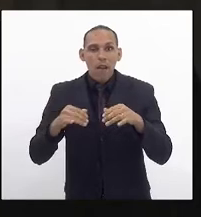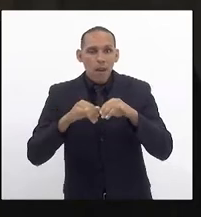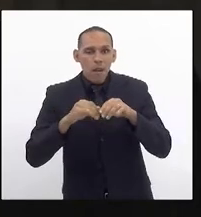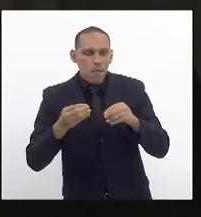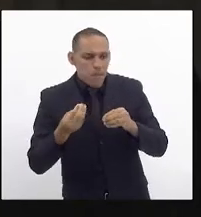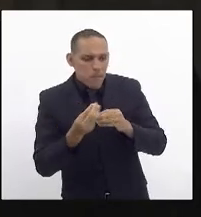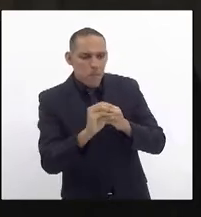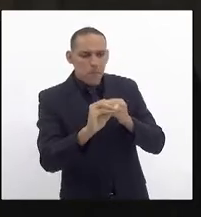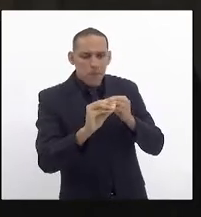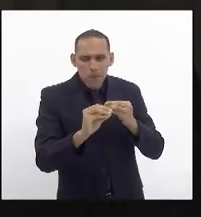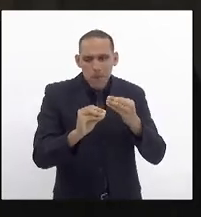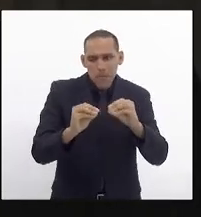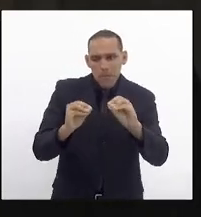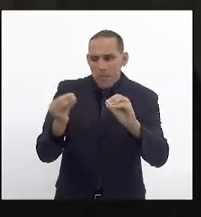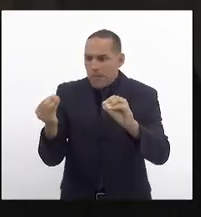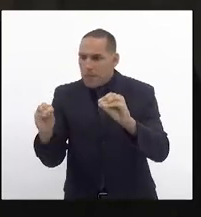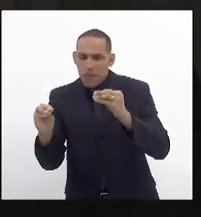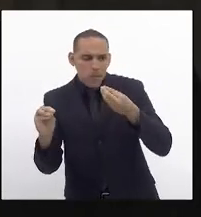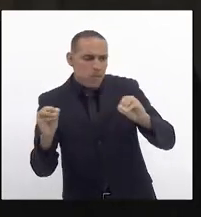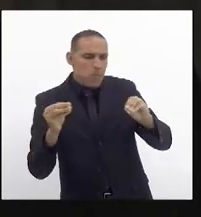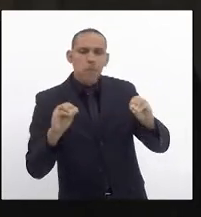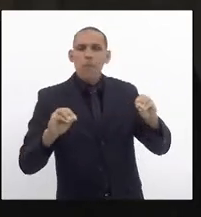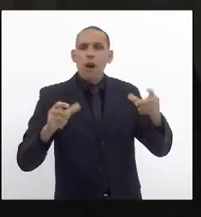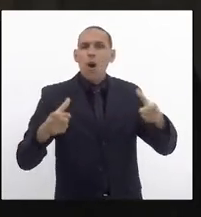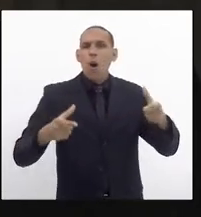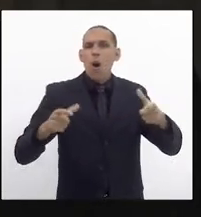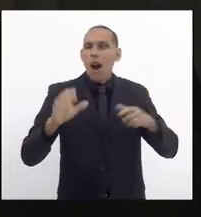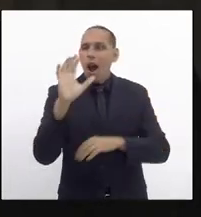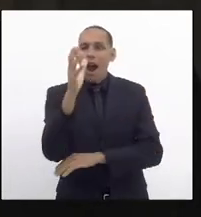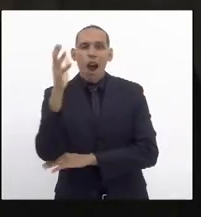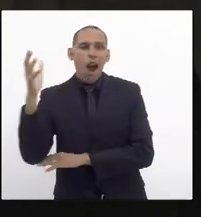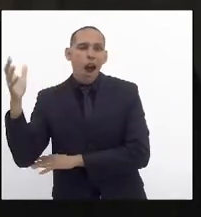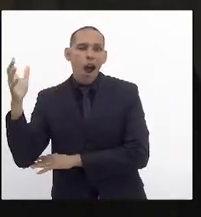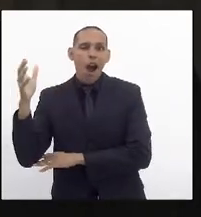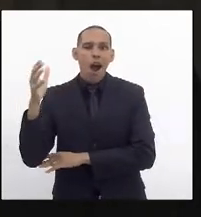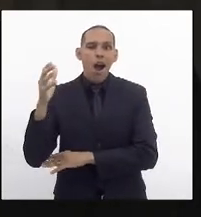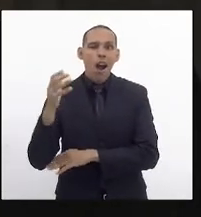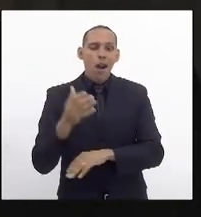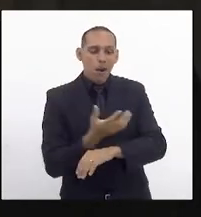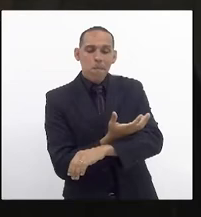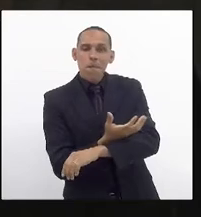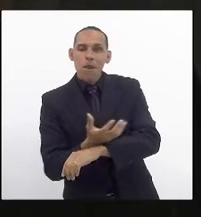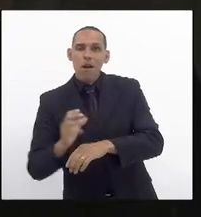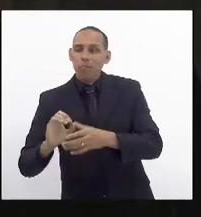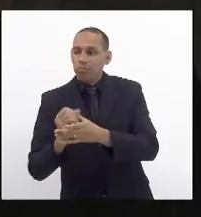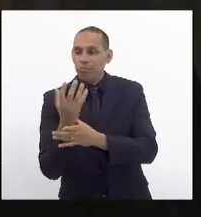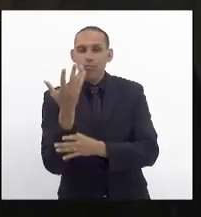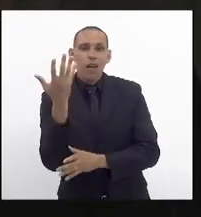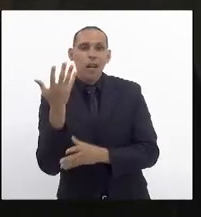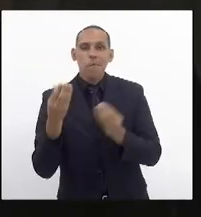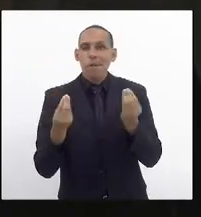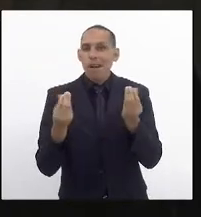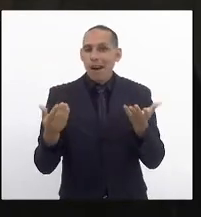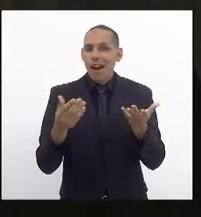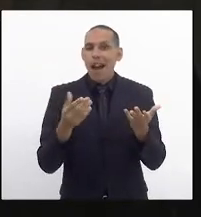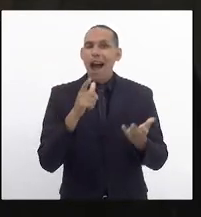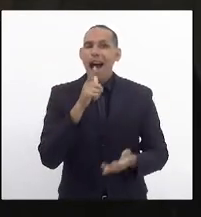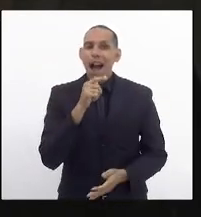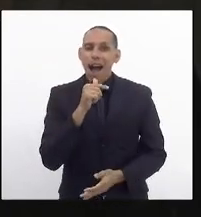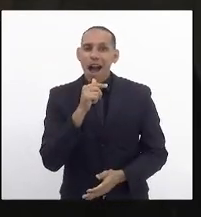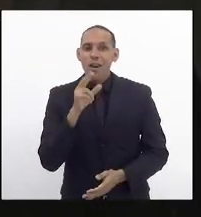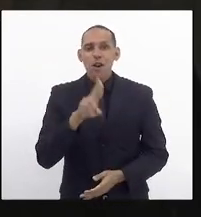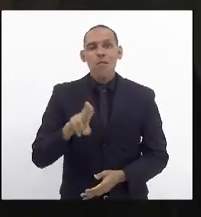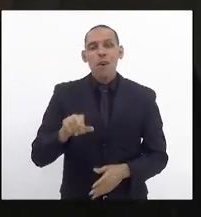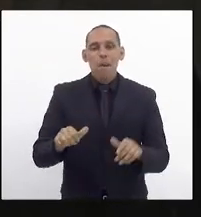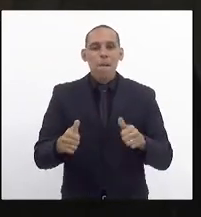das plantas das Árvores justamente para economizar e otimizar esse recurso tão importante